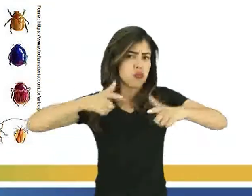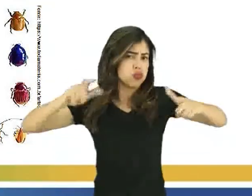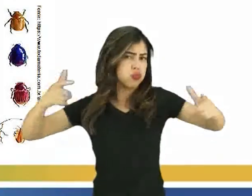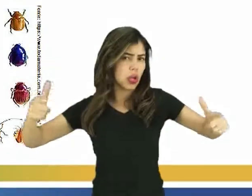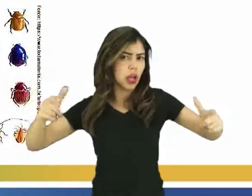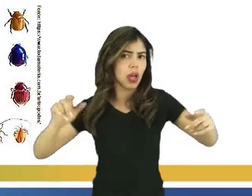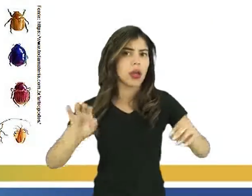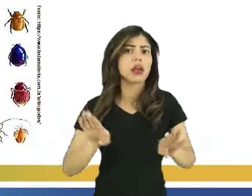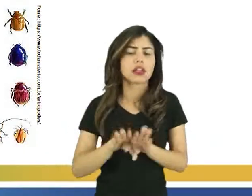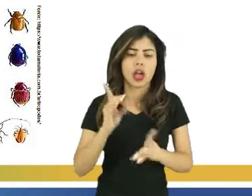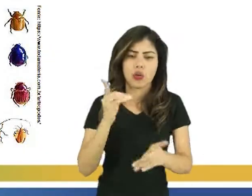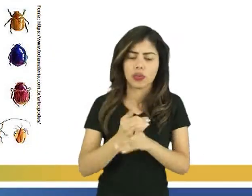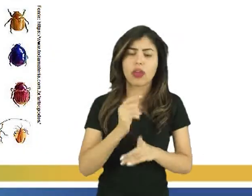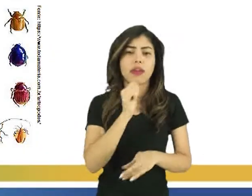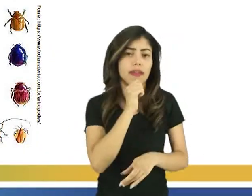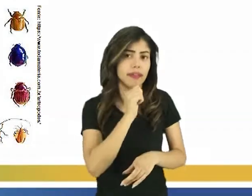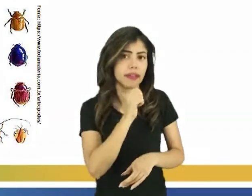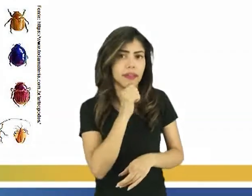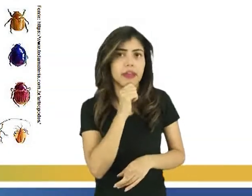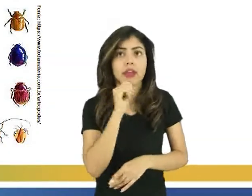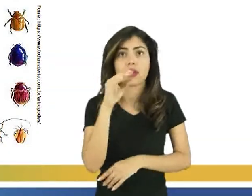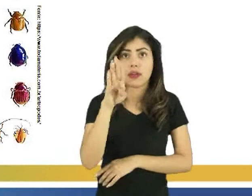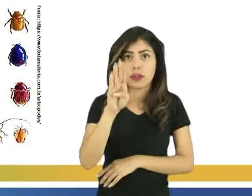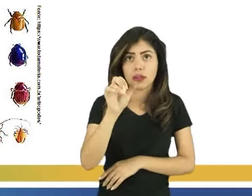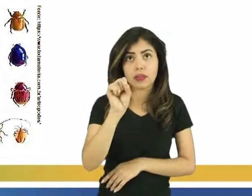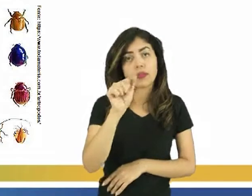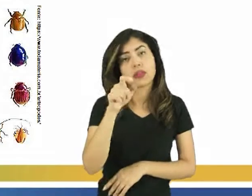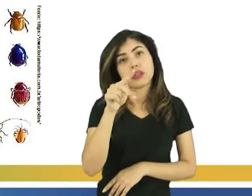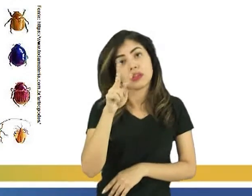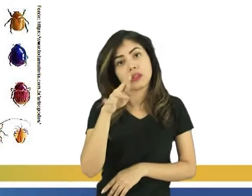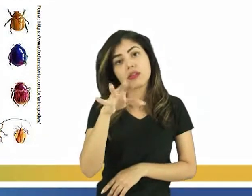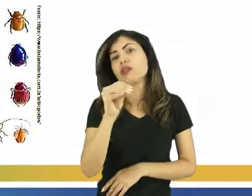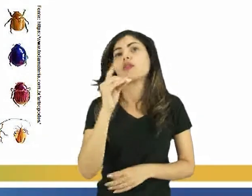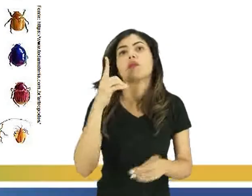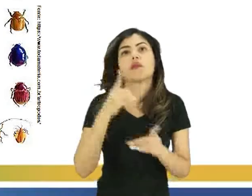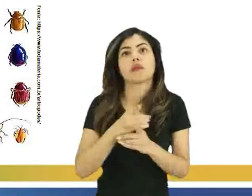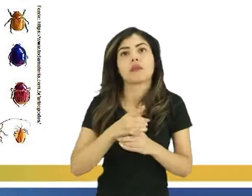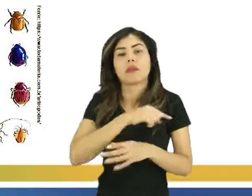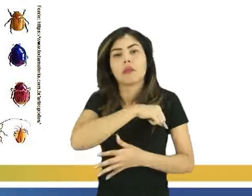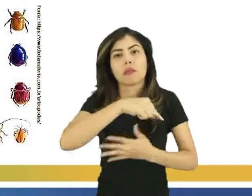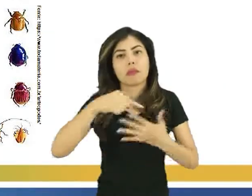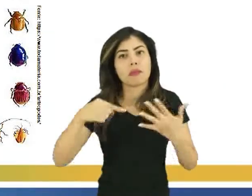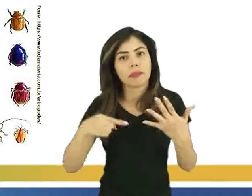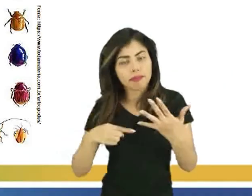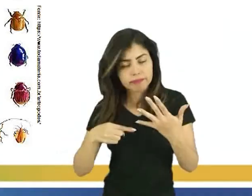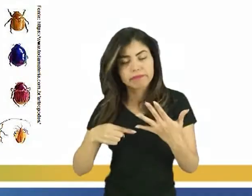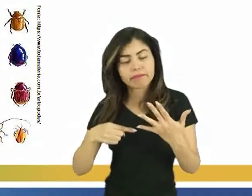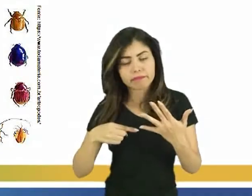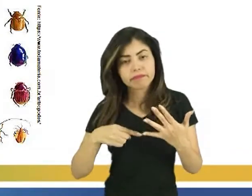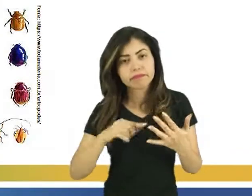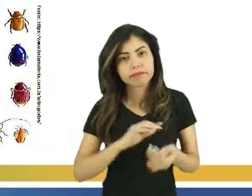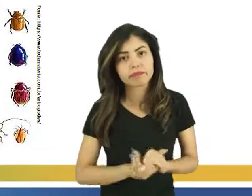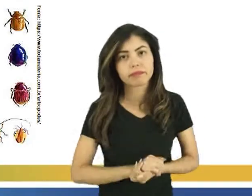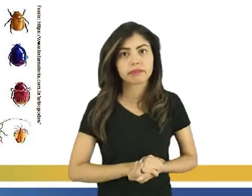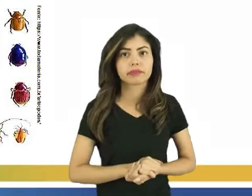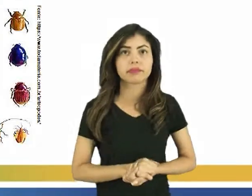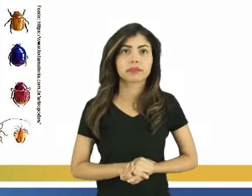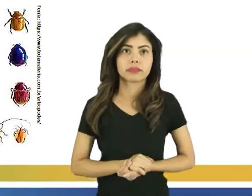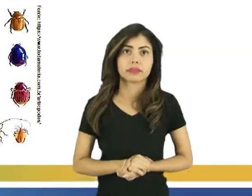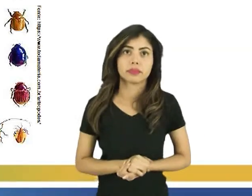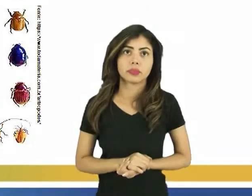entre os animais já encontrados, tá? Sendo que os besouros são os mais comuns. A gente pode encontrar diariamente indivíduos que pertencem a esse